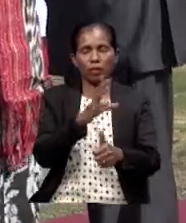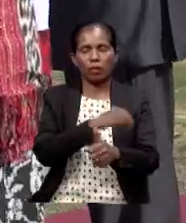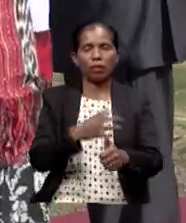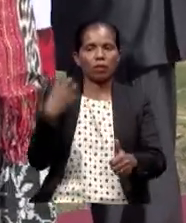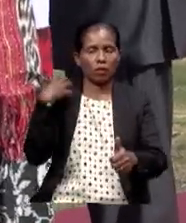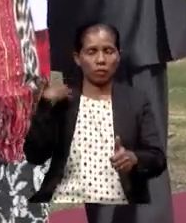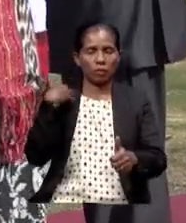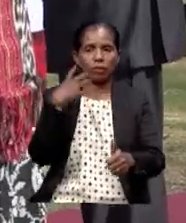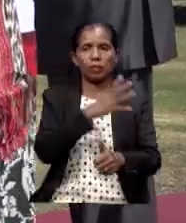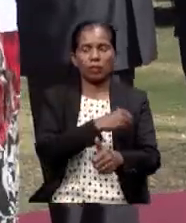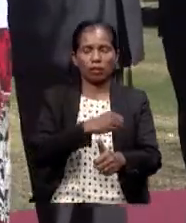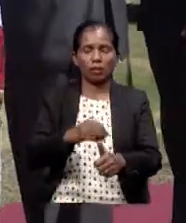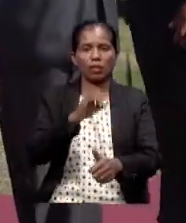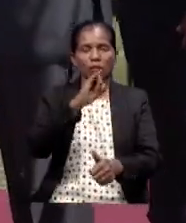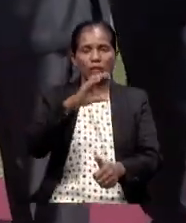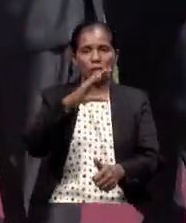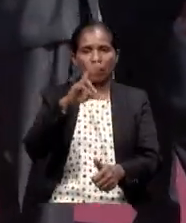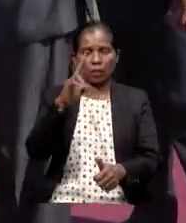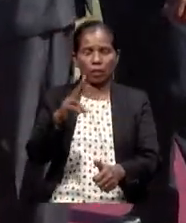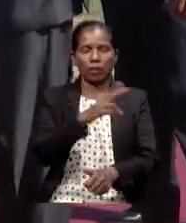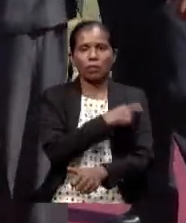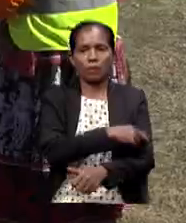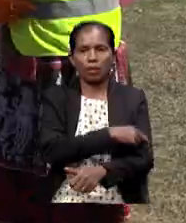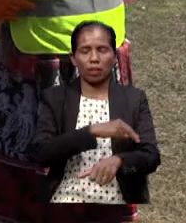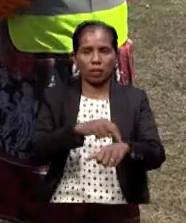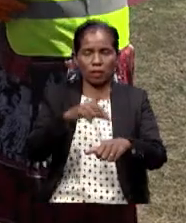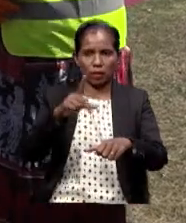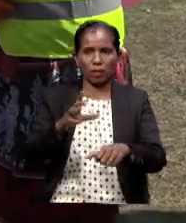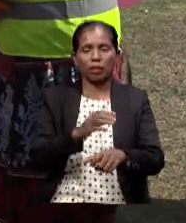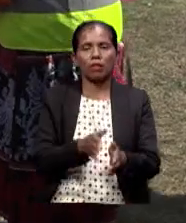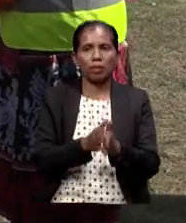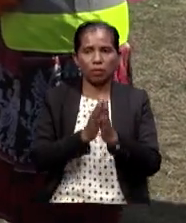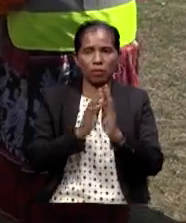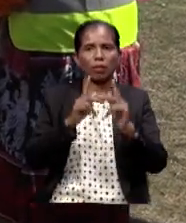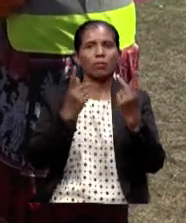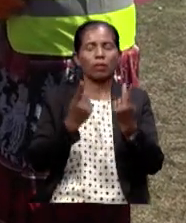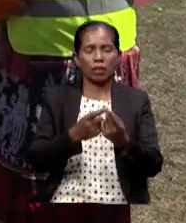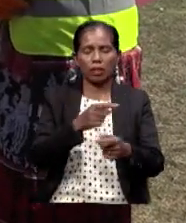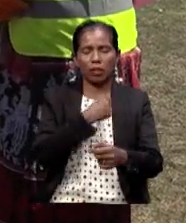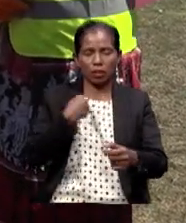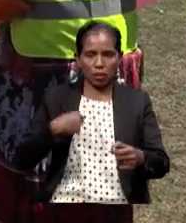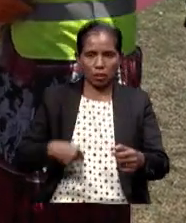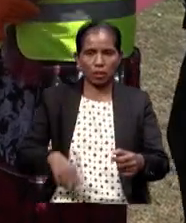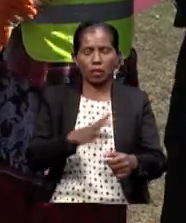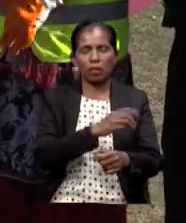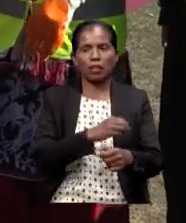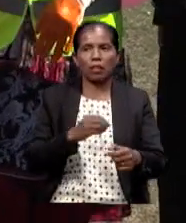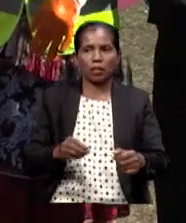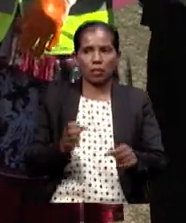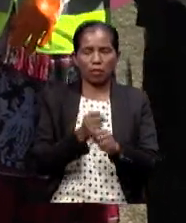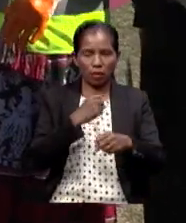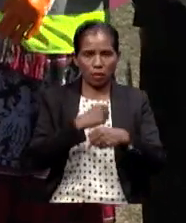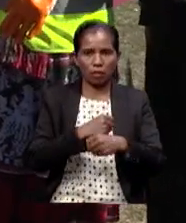hospital pediatria no ICU e hospital nacional Guido Valadares, hode husu companhia China Civil Engineering Construction